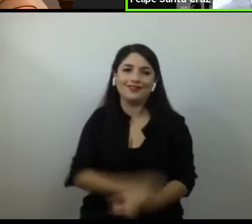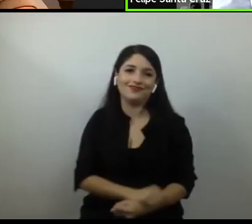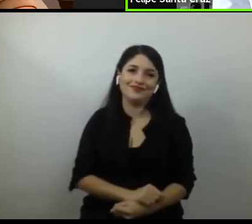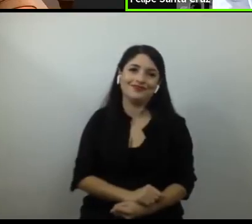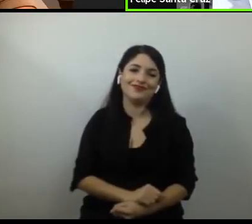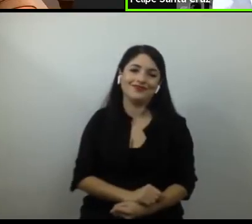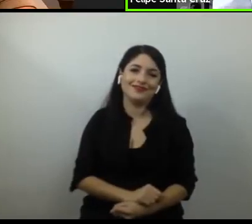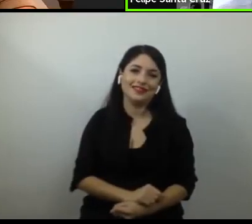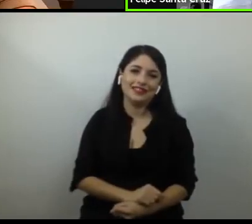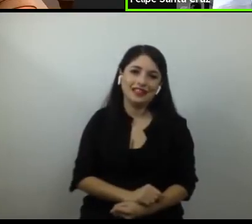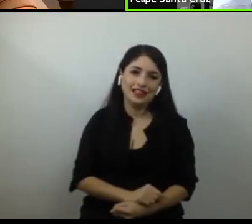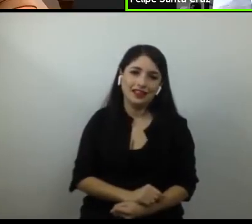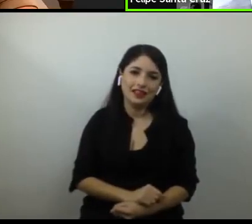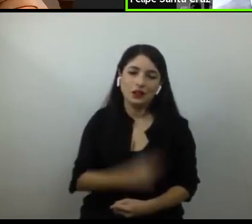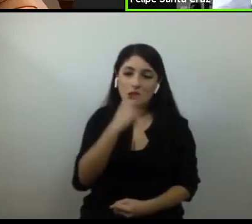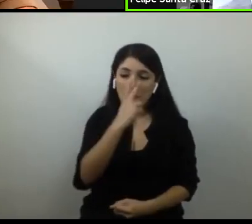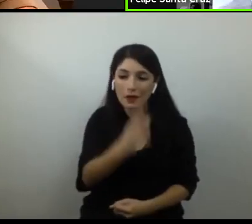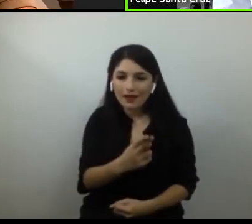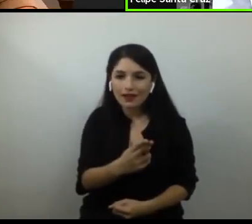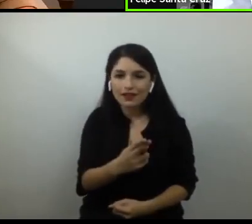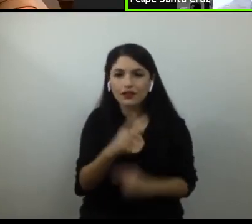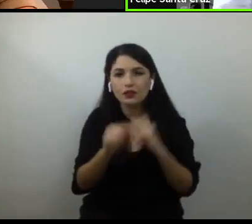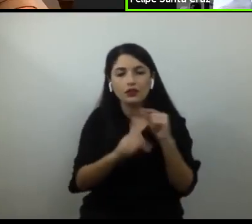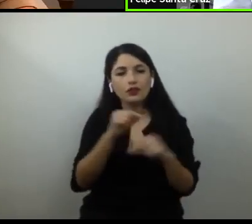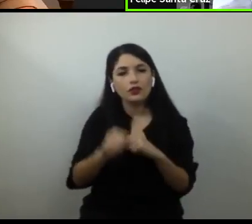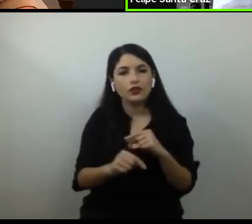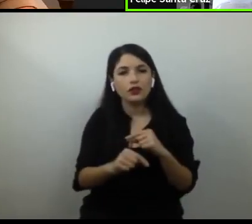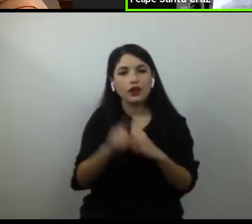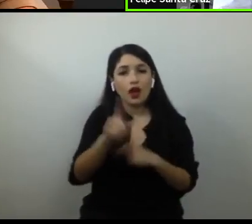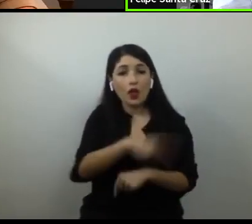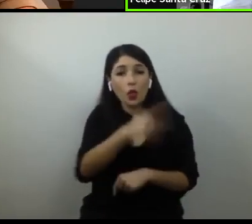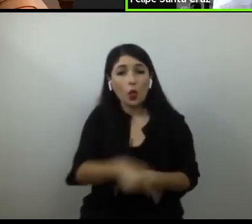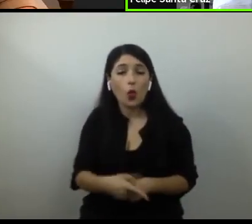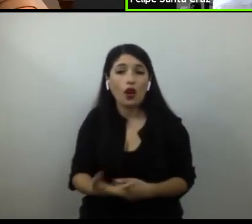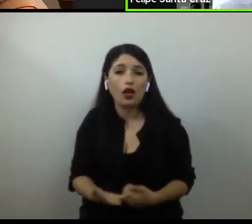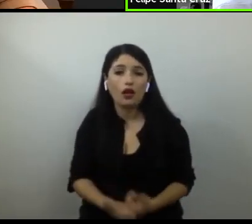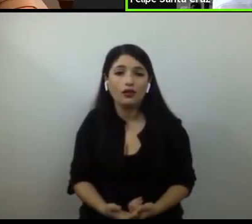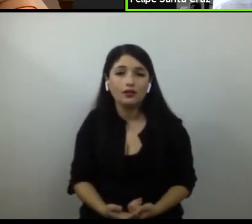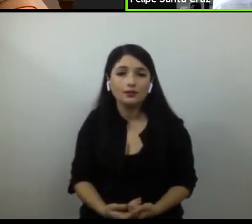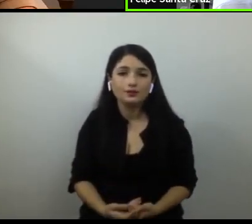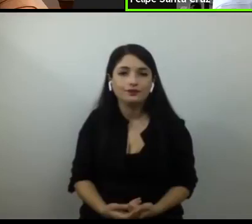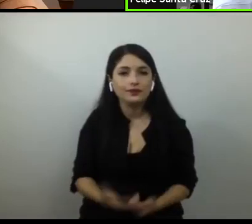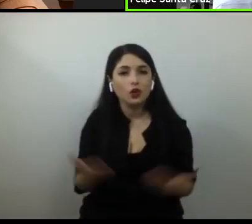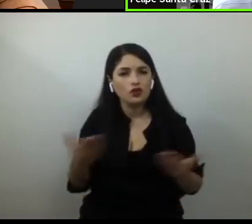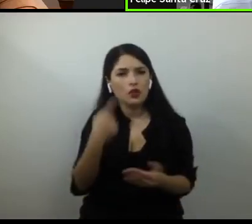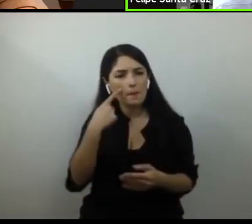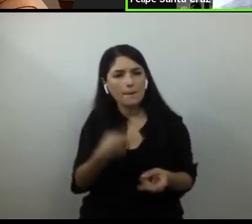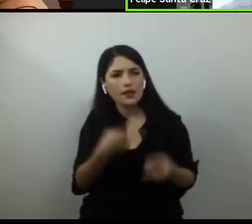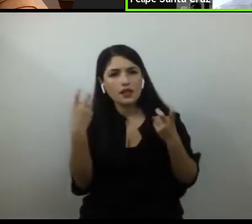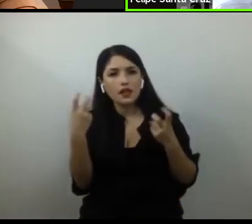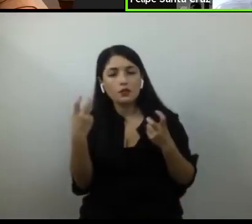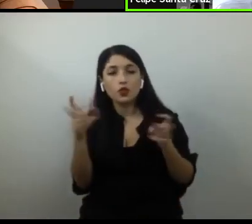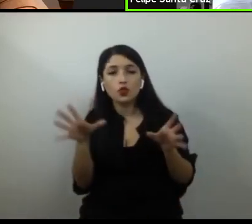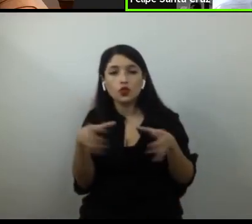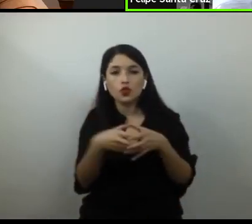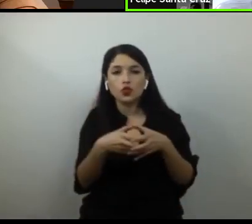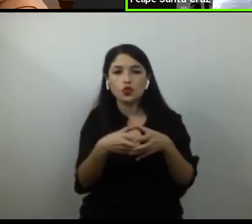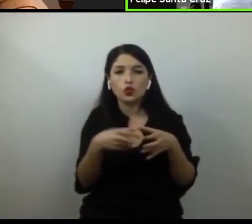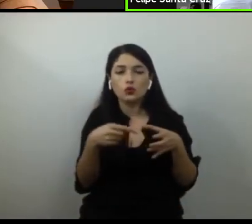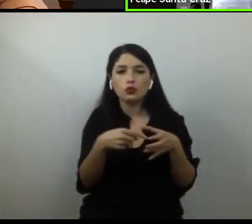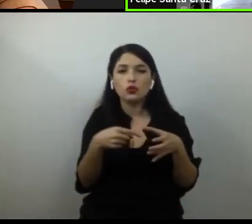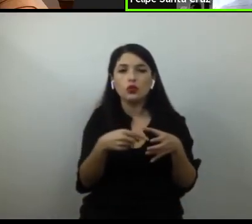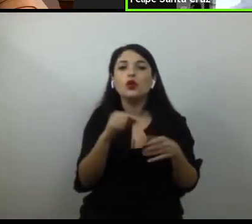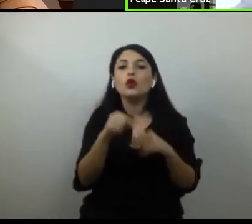é a contaminação que acaba anulando, né? Hoje eu vejo que há um grupo no Brasil que acredita que tem direito aos próprios